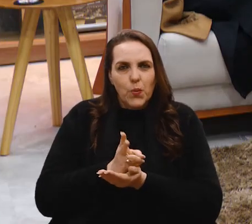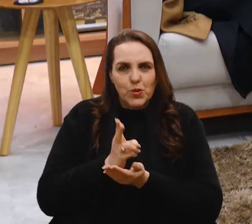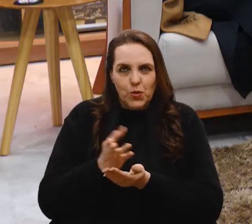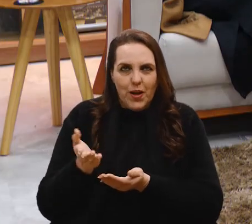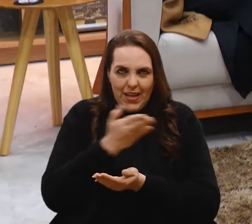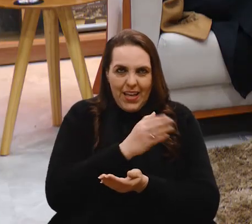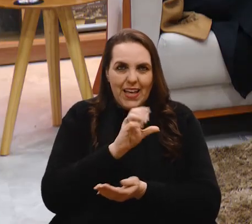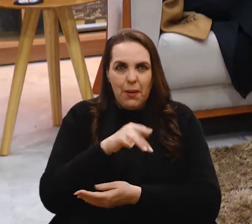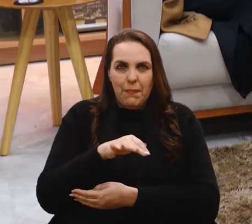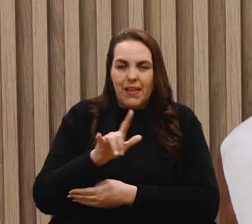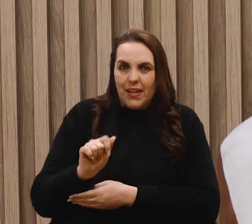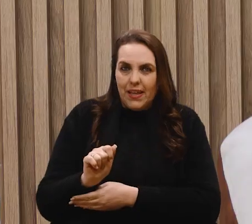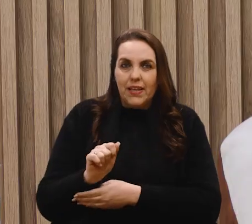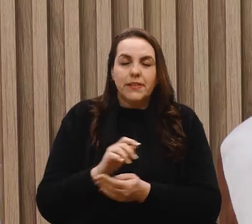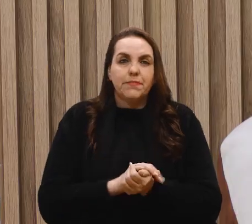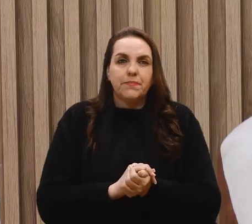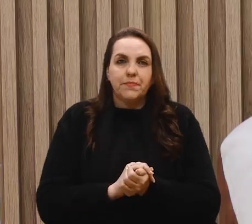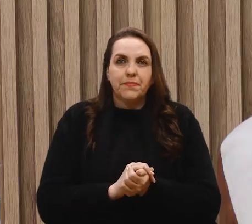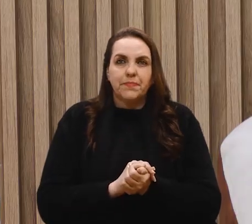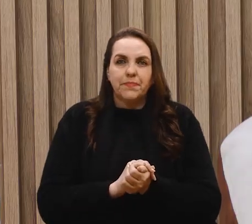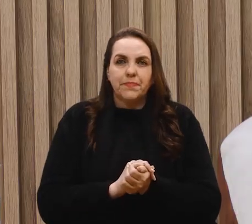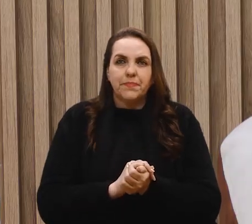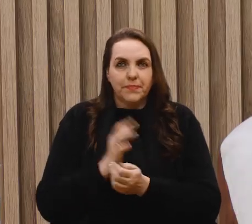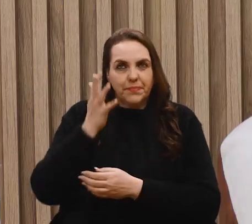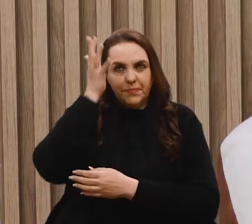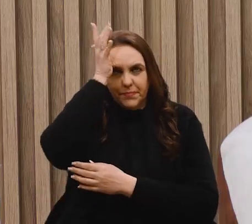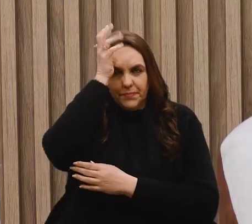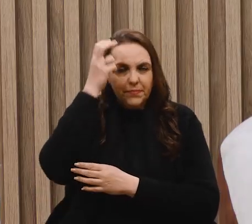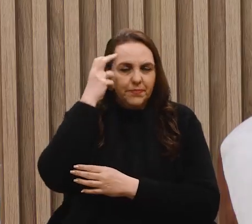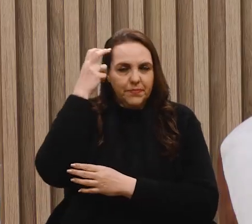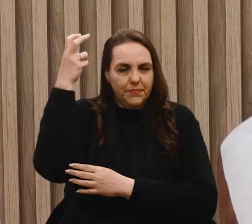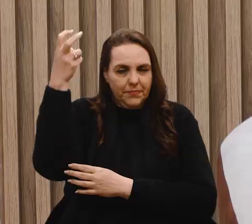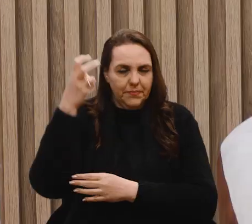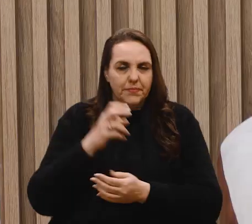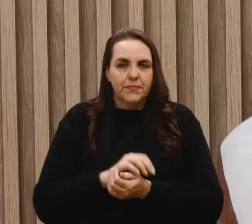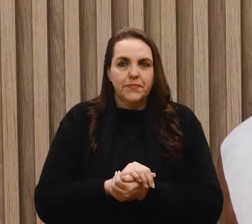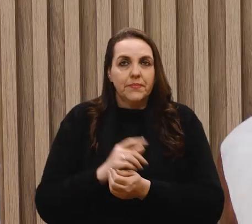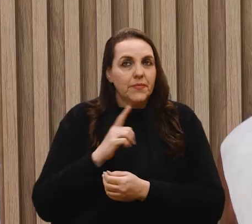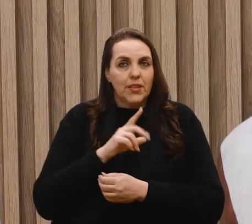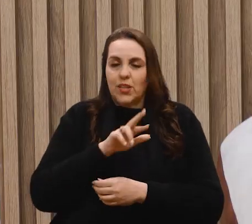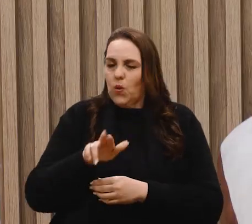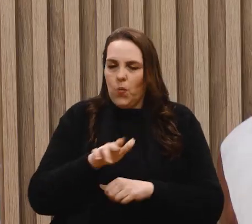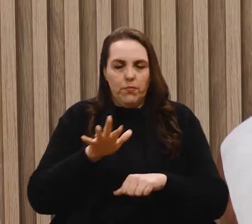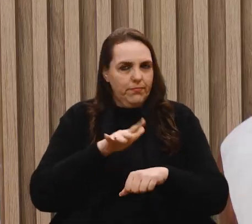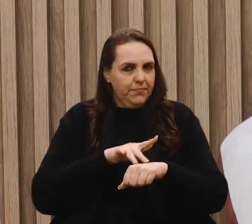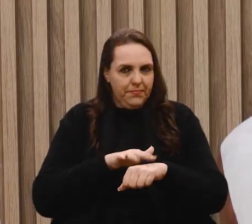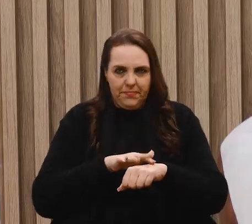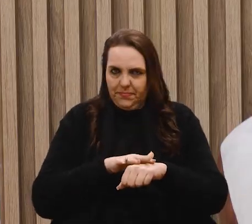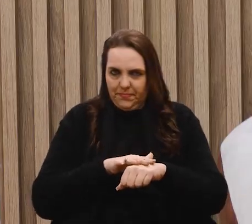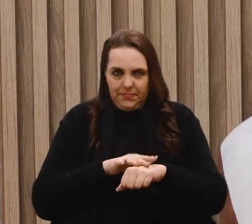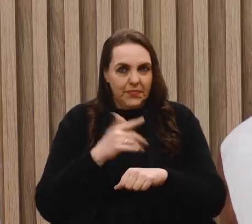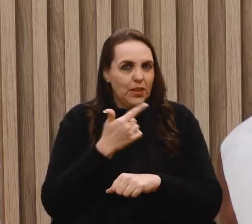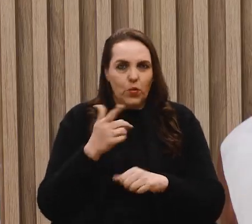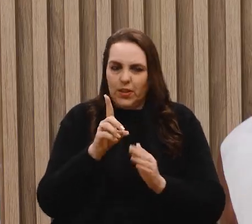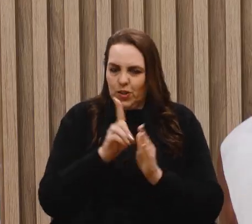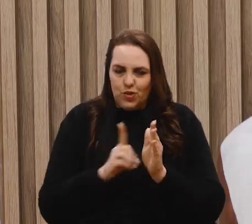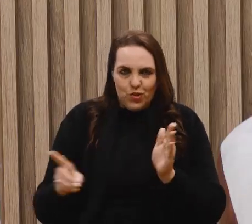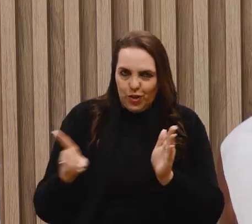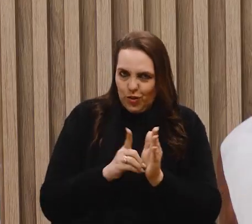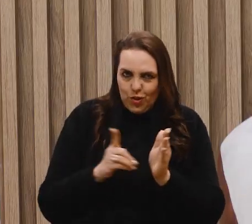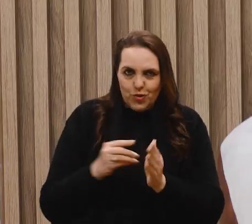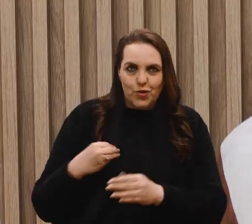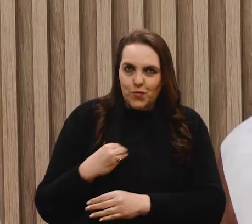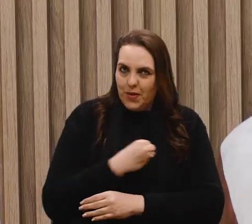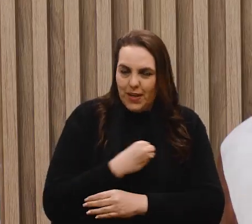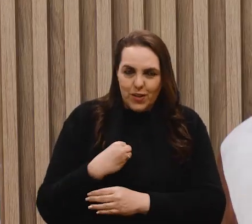só... Porque tanto a altas habilidades quanto a superdotação não são doenças, não tem diagnóstico médico, não